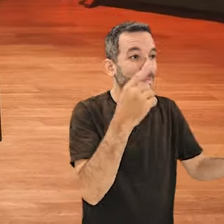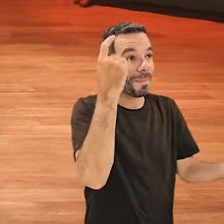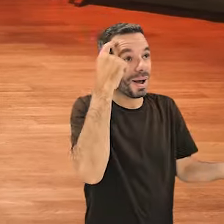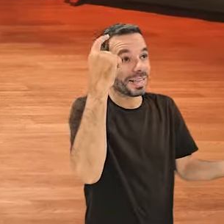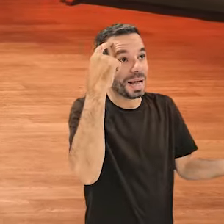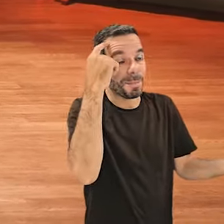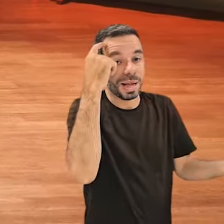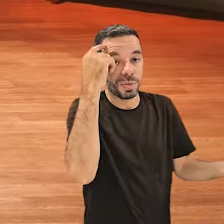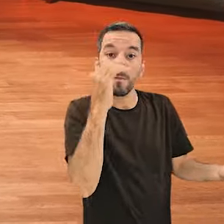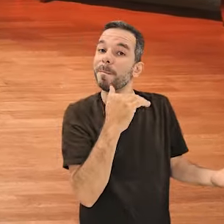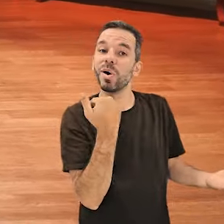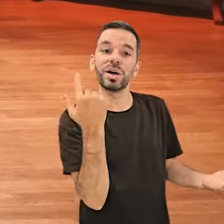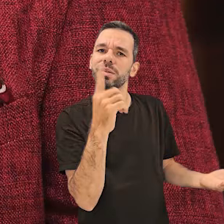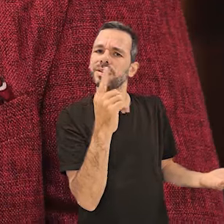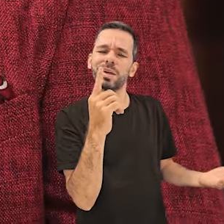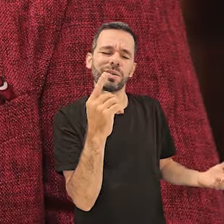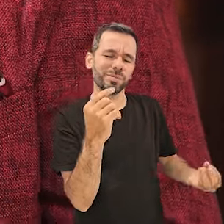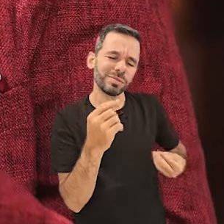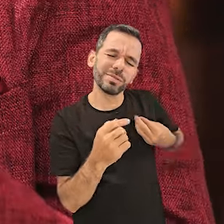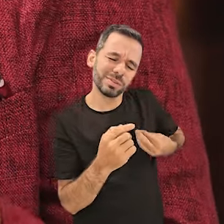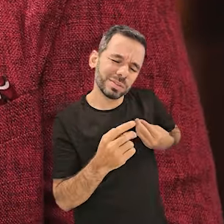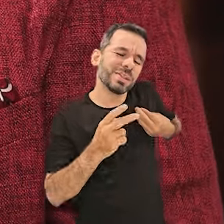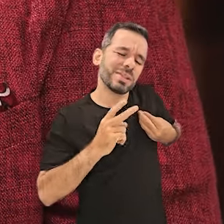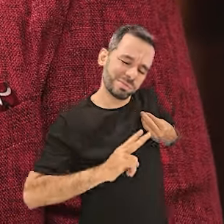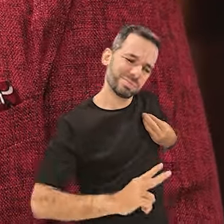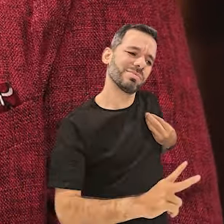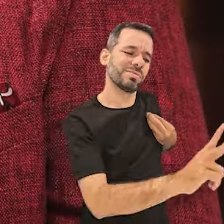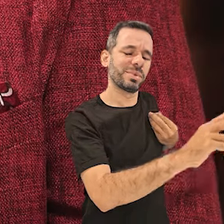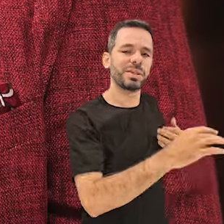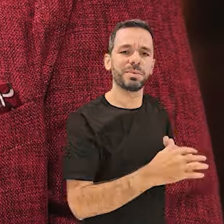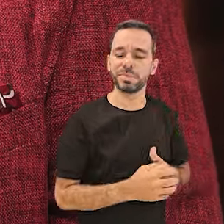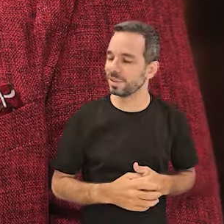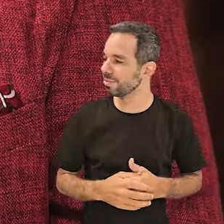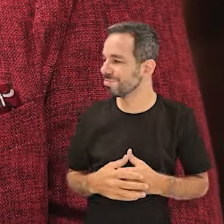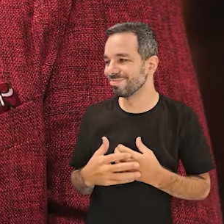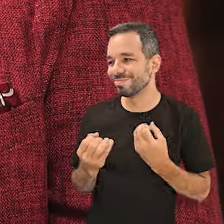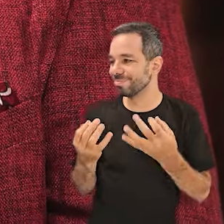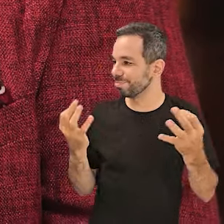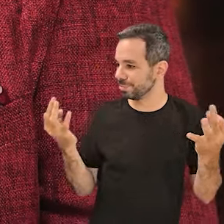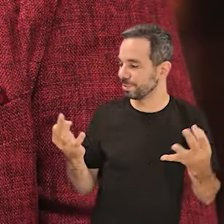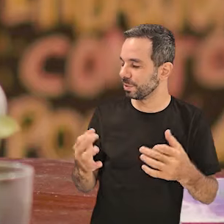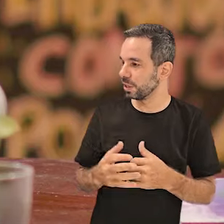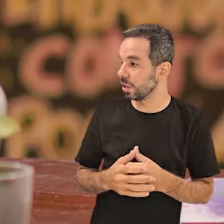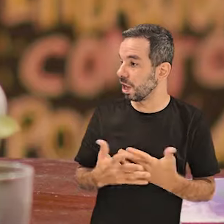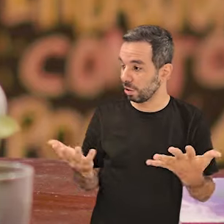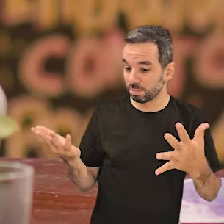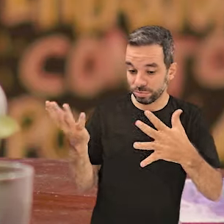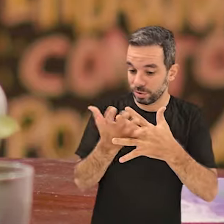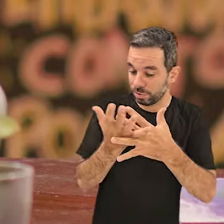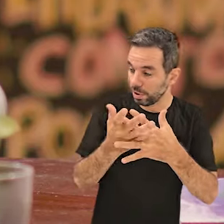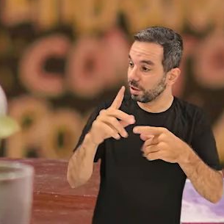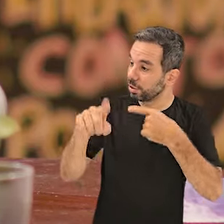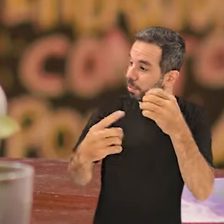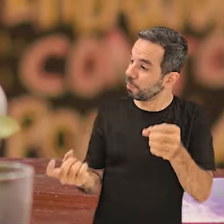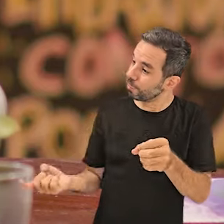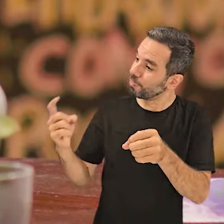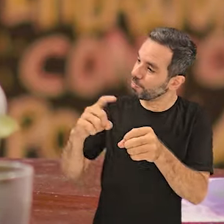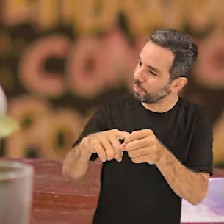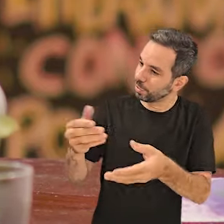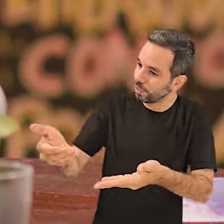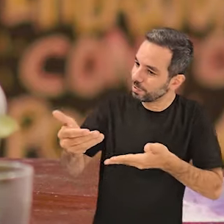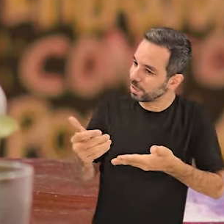imortalizar o pensamento dele. Então, imortalize a sua contribuição e deixe-a para o mundo. Maravilha. Eu vou chamar um breve